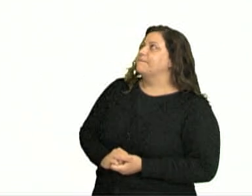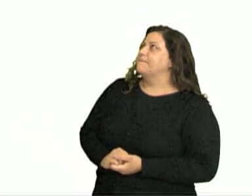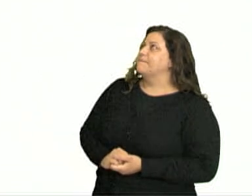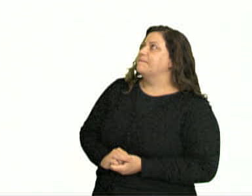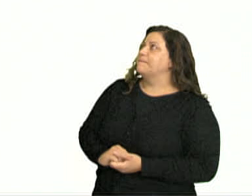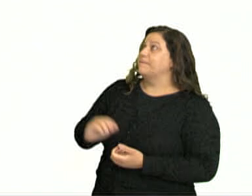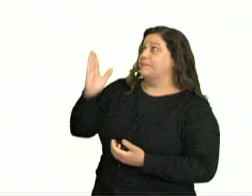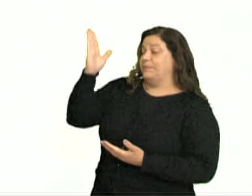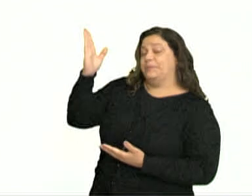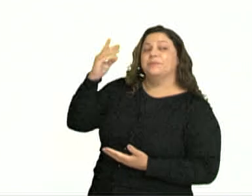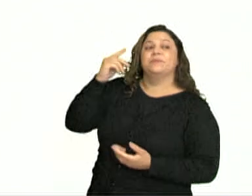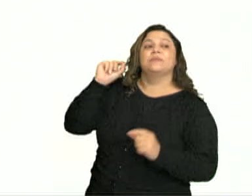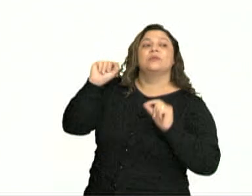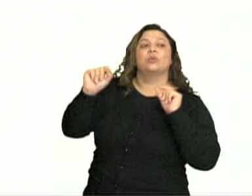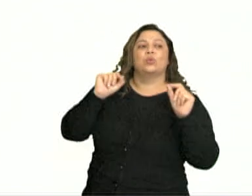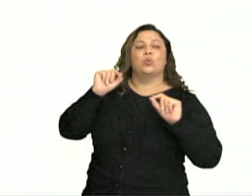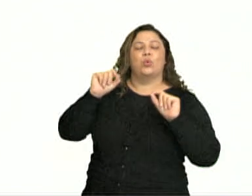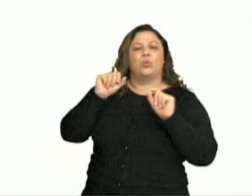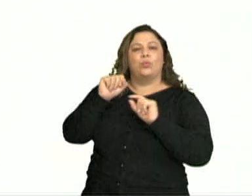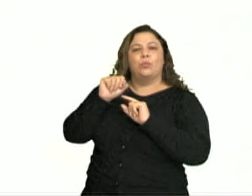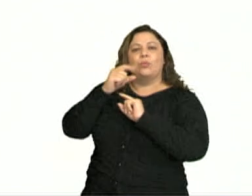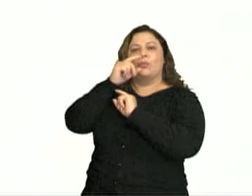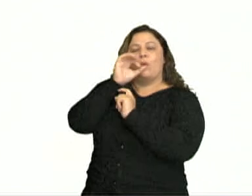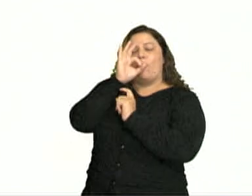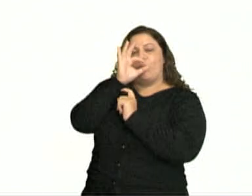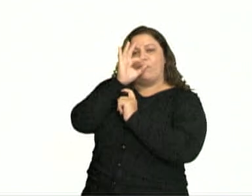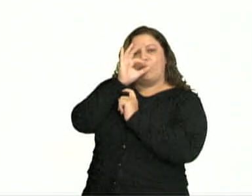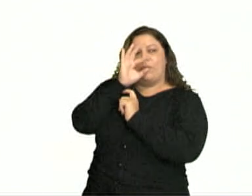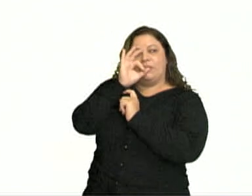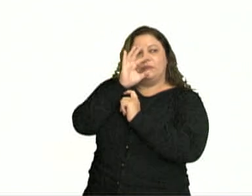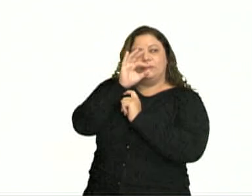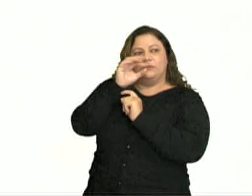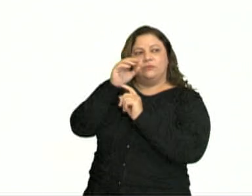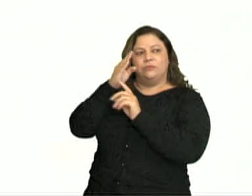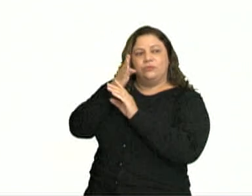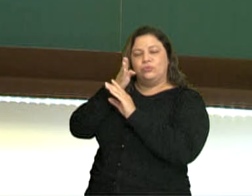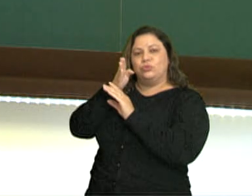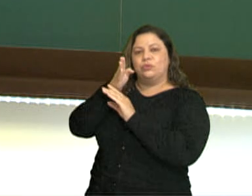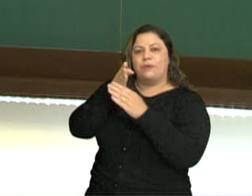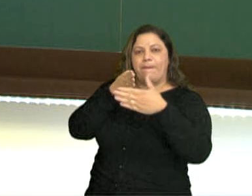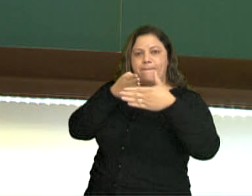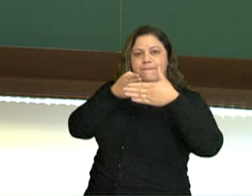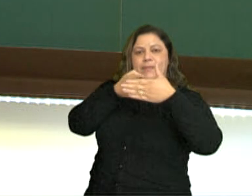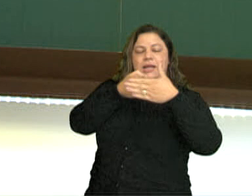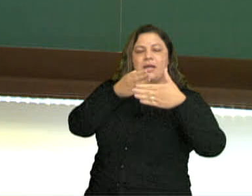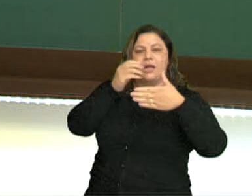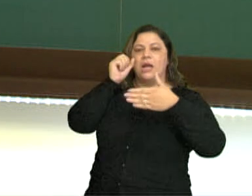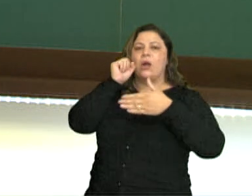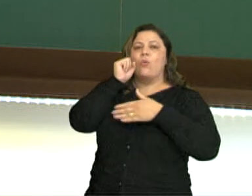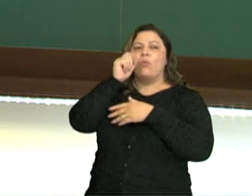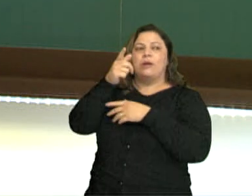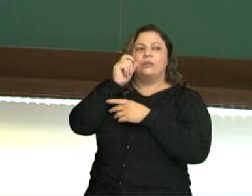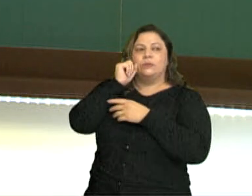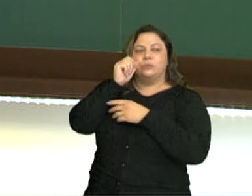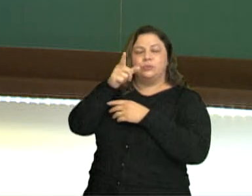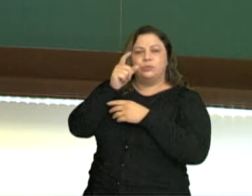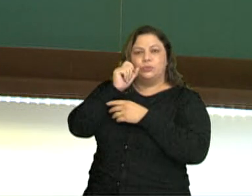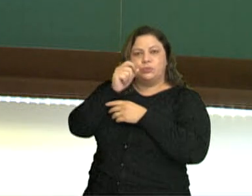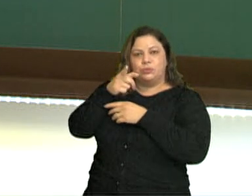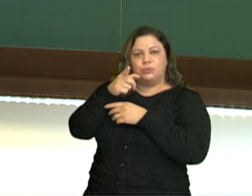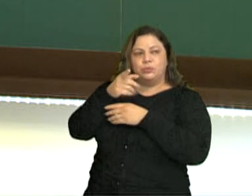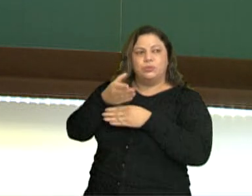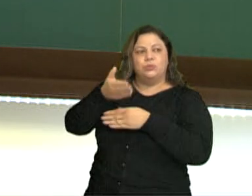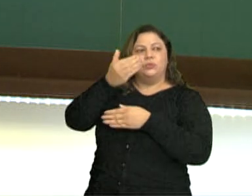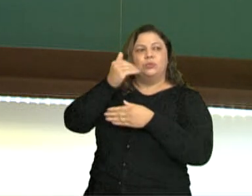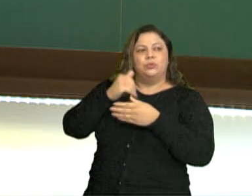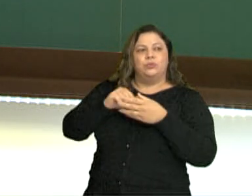né? Então, o sinal verde aqui para a refletida, né? O azul aqui para a transmitida da fonte de calor, né?